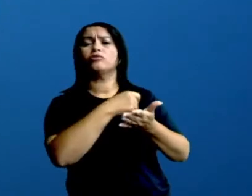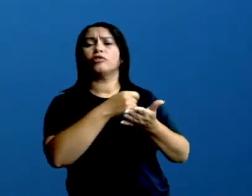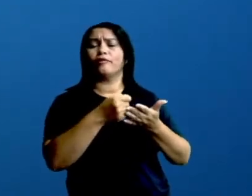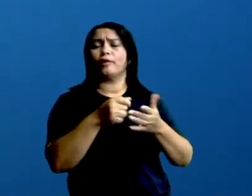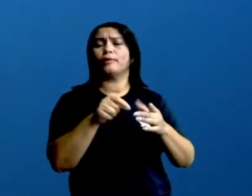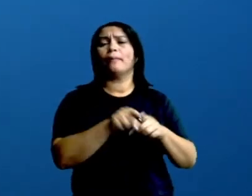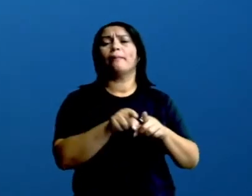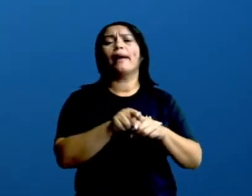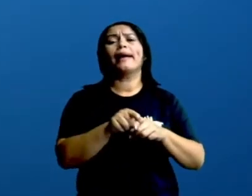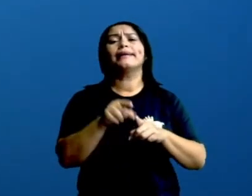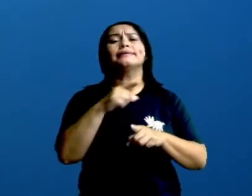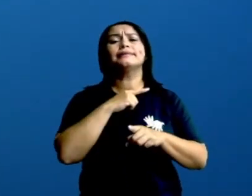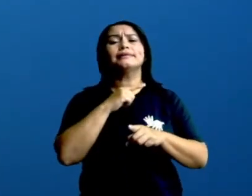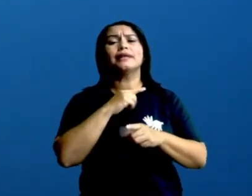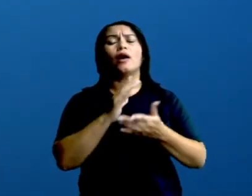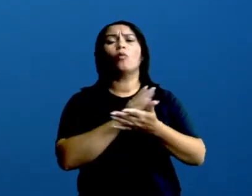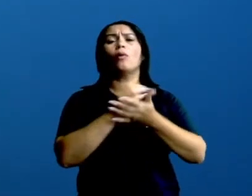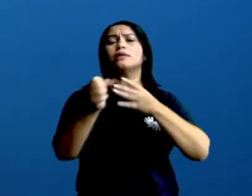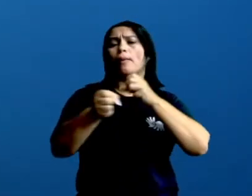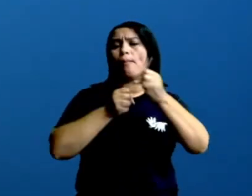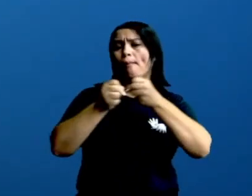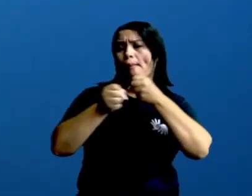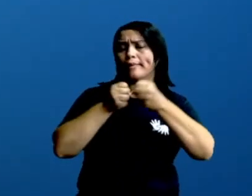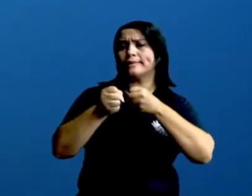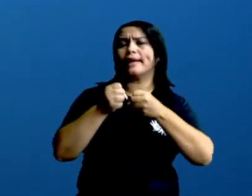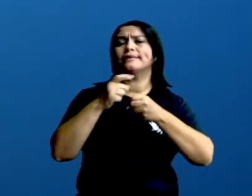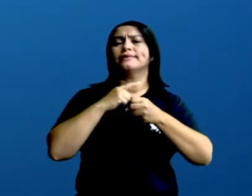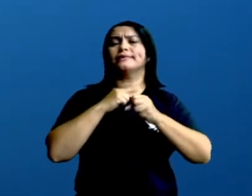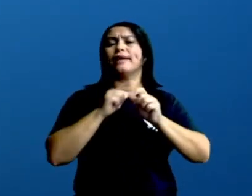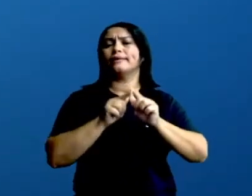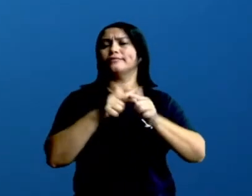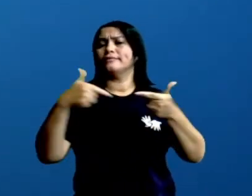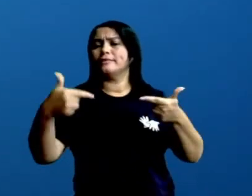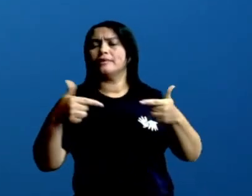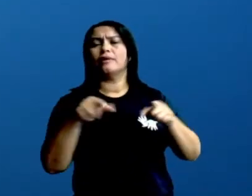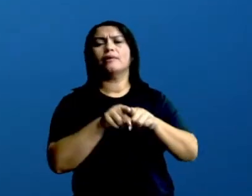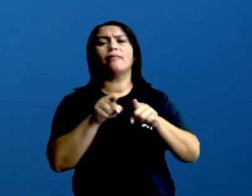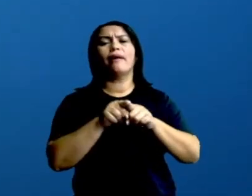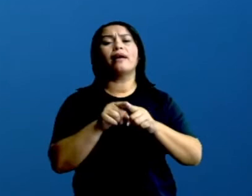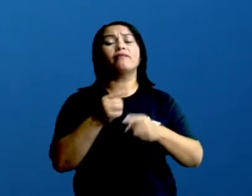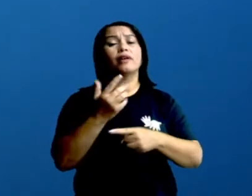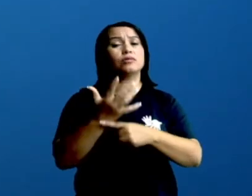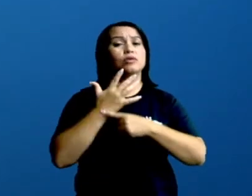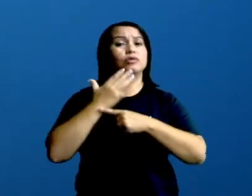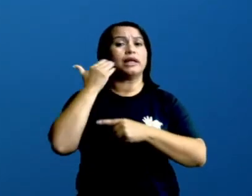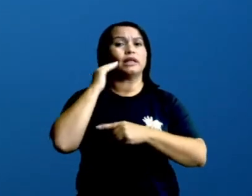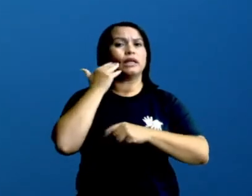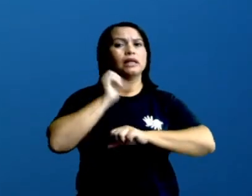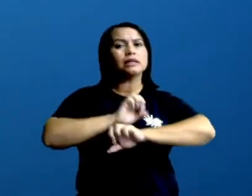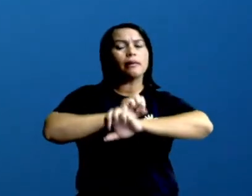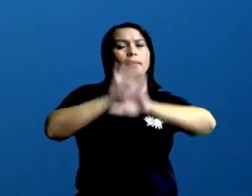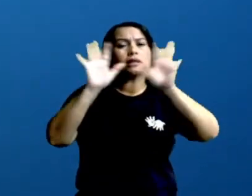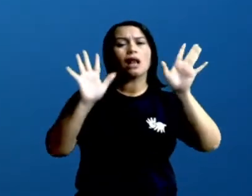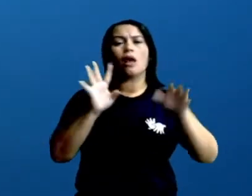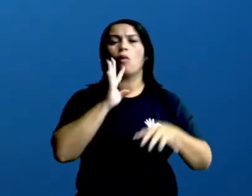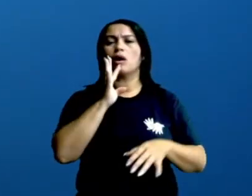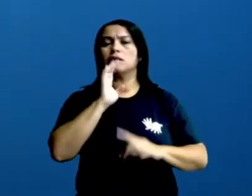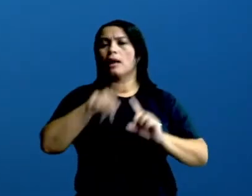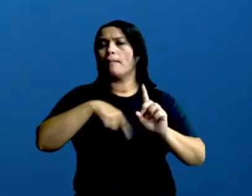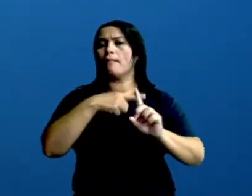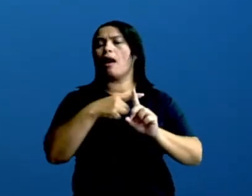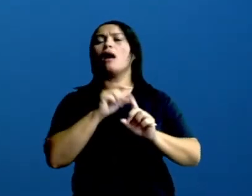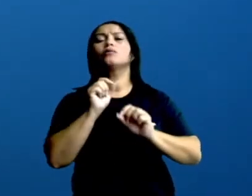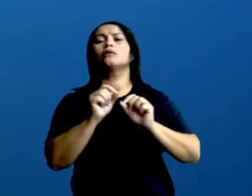ela, tem reportagens, entrevistas que saíram no jornal. Então, tudo isso vai nos ajudar a entender melhor, a conhecer mais essa